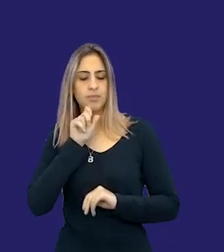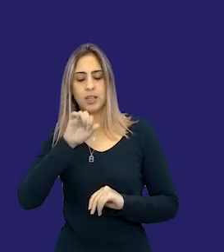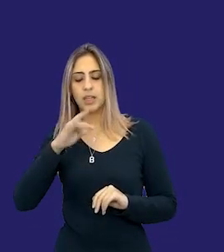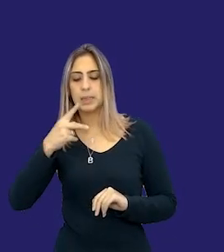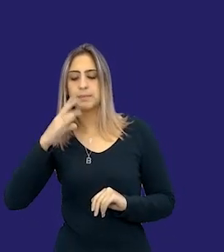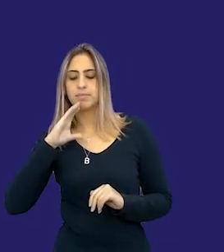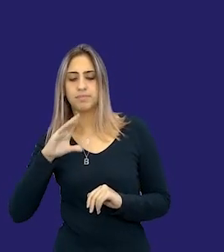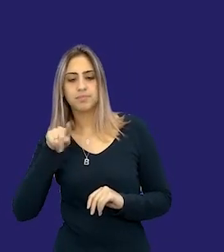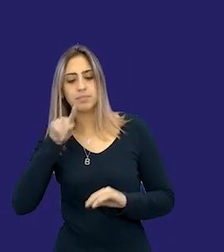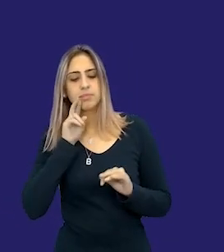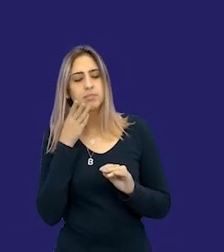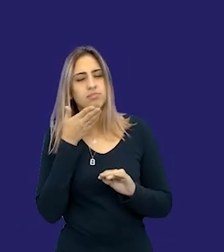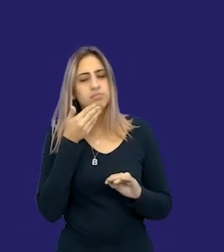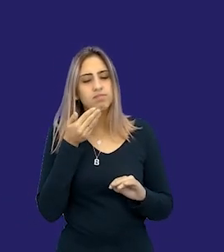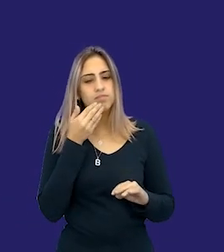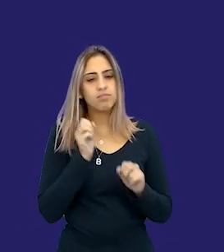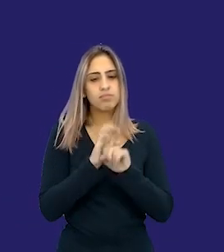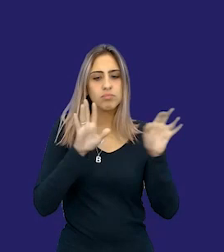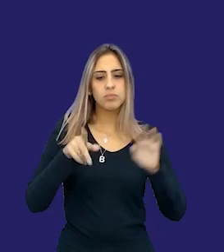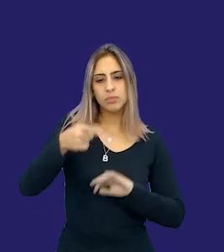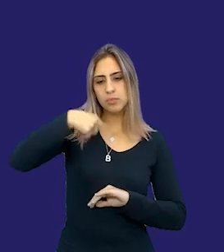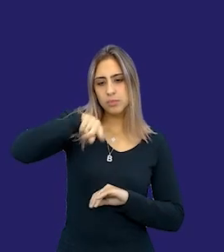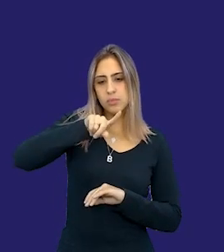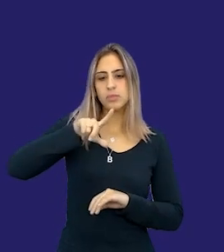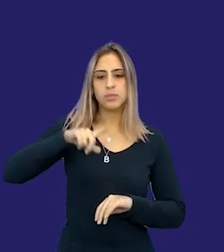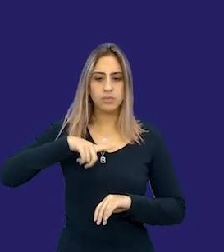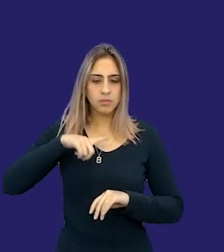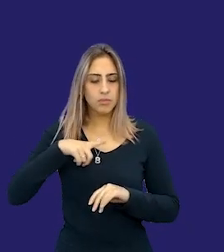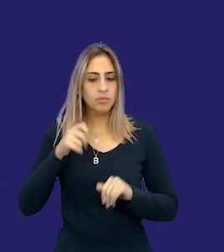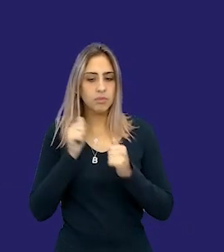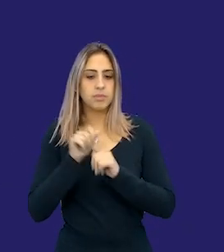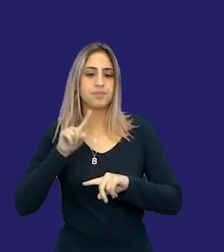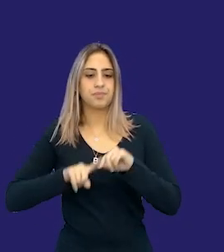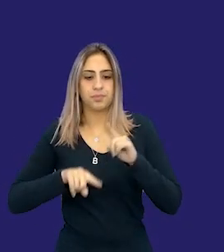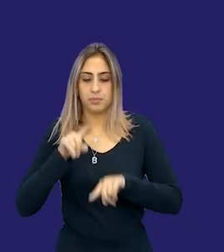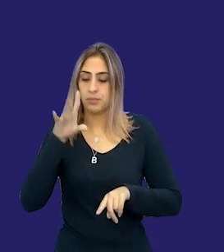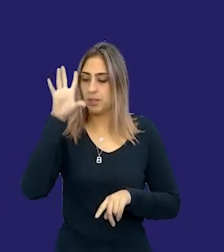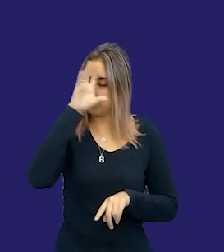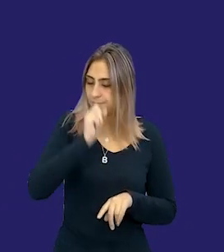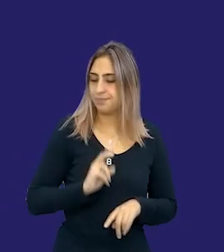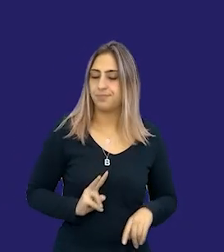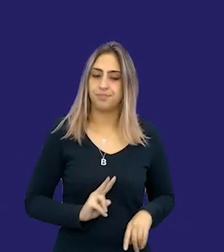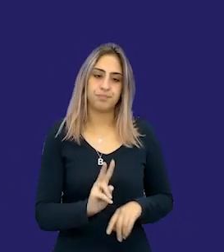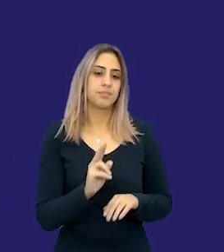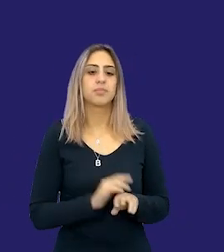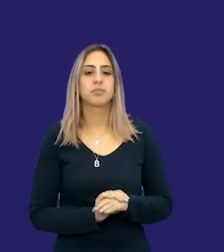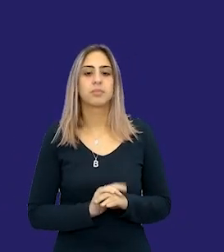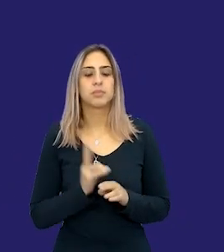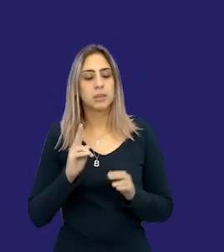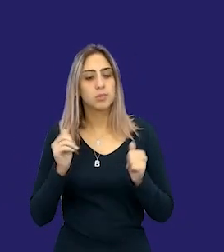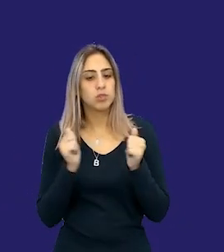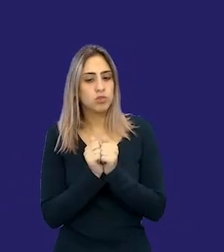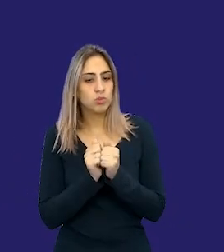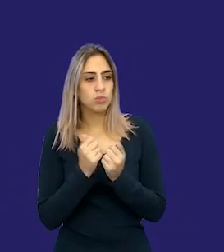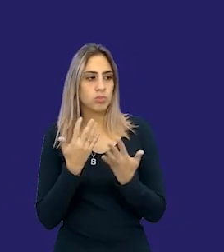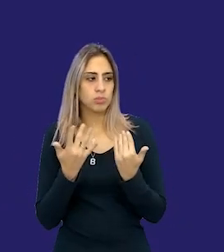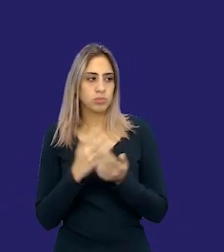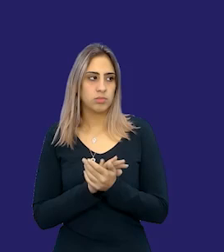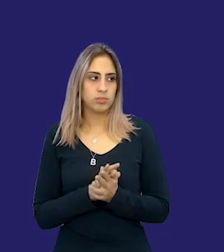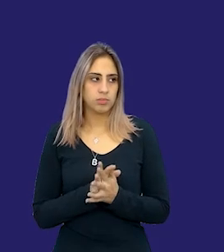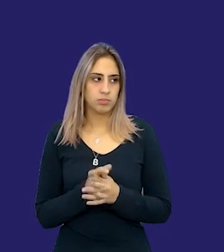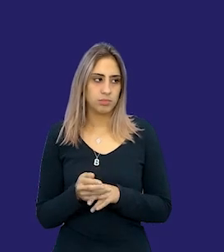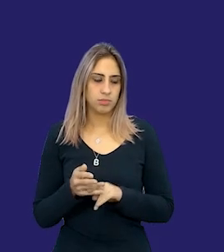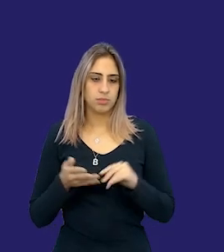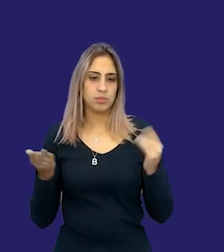TPC, ficarão mais fáceis se vocês estiverem com o material do Aprender Sempre à mão, certo?